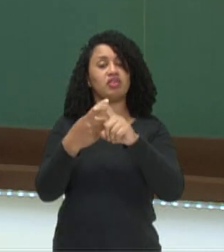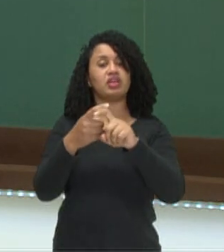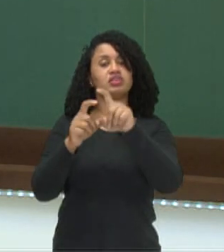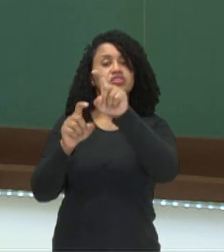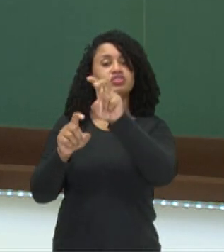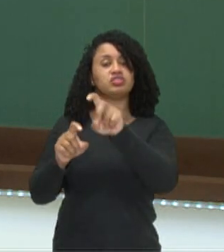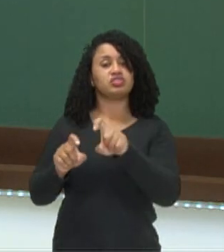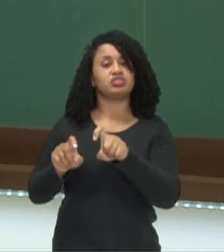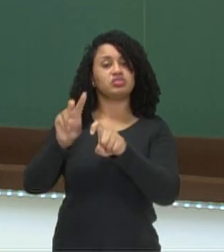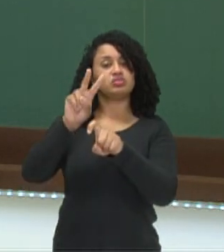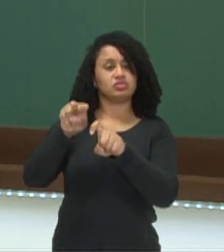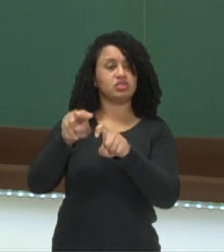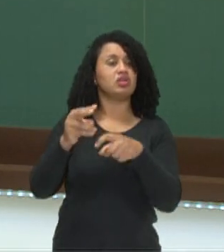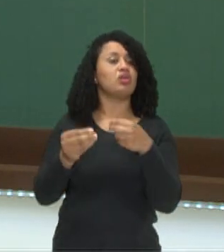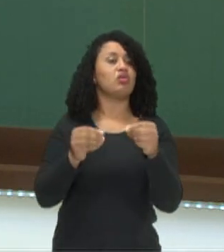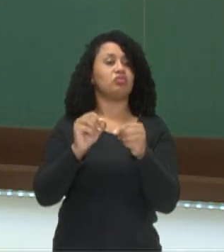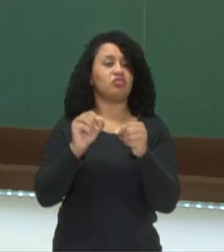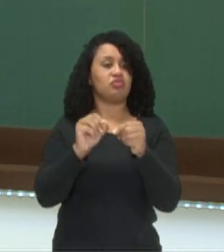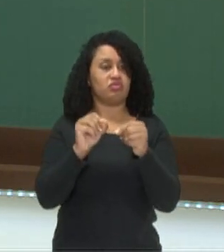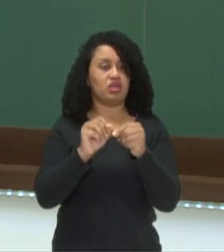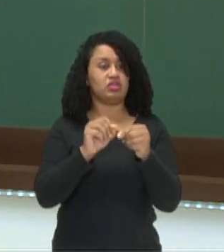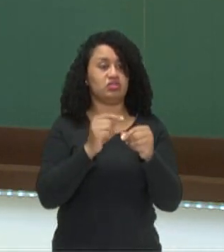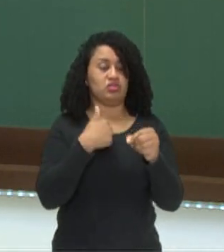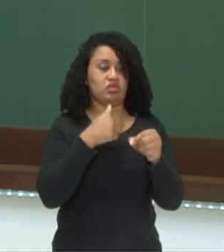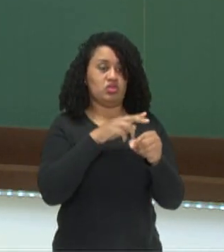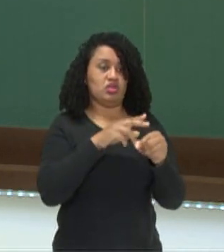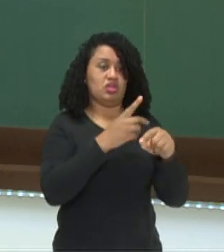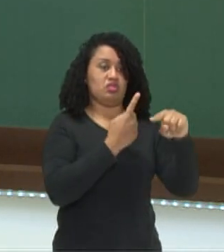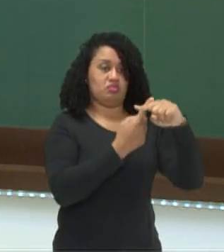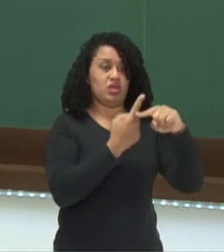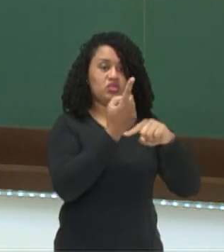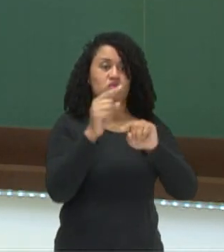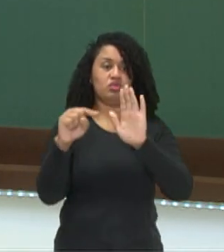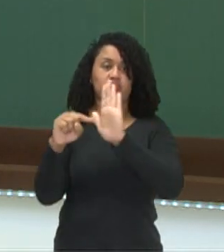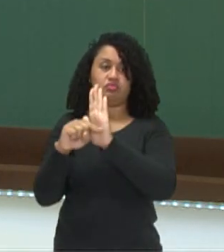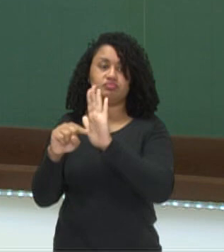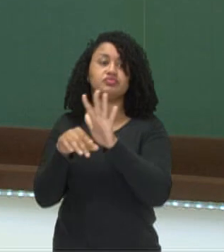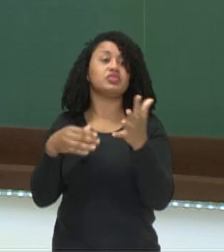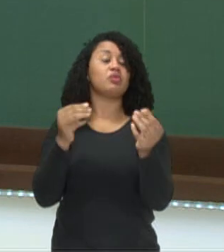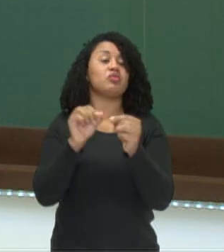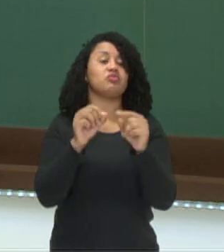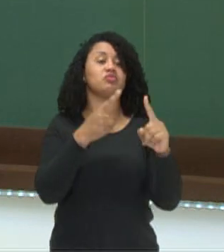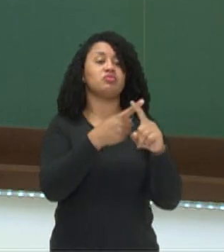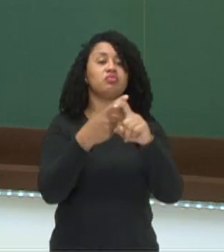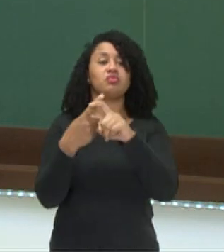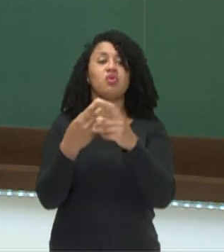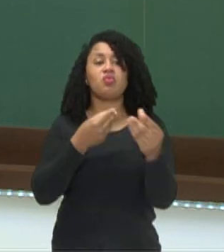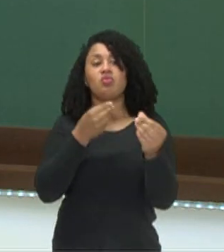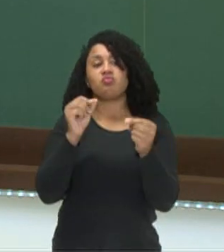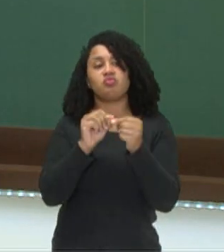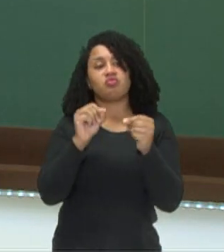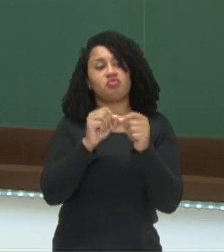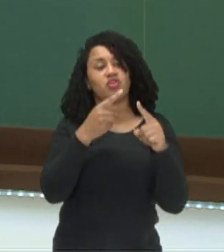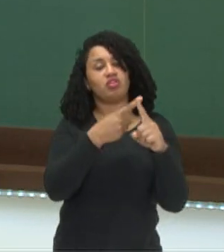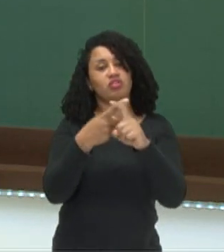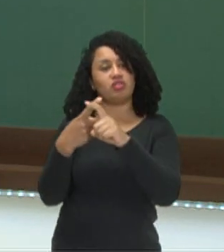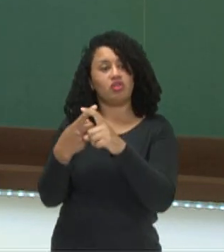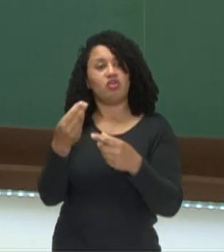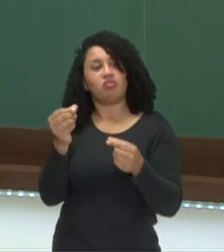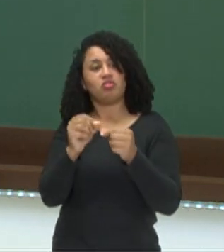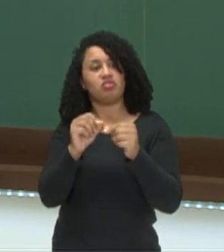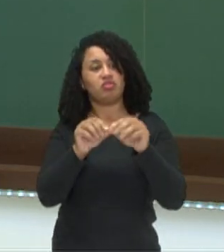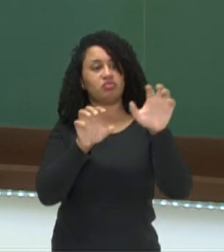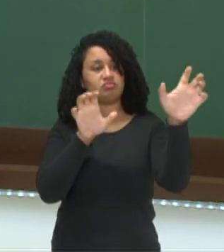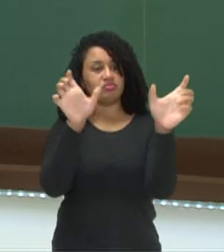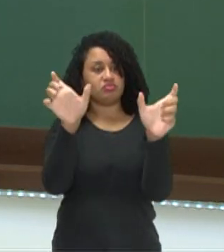aqui utilizando mais e a outra utilizando menos. Então, tá bom, vamos multiplicar. Como que eu multiplico fração? De cima com de cima,